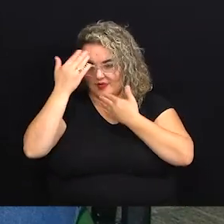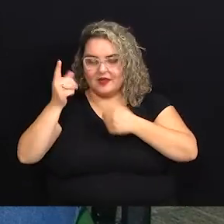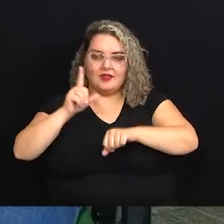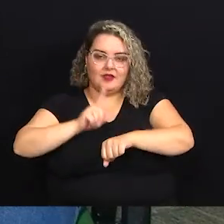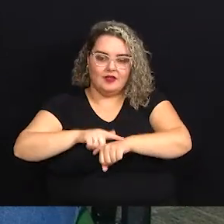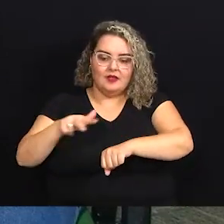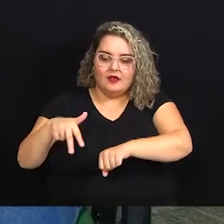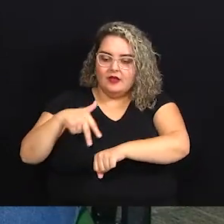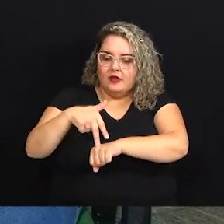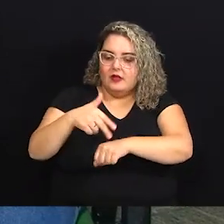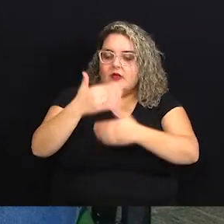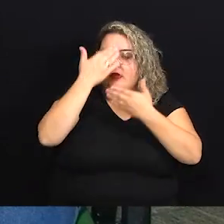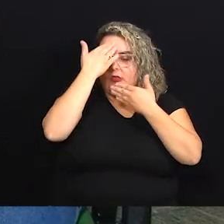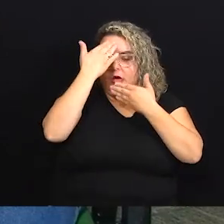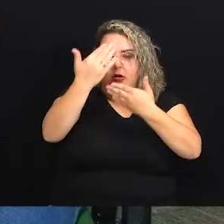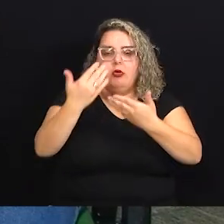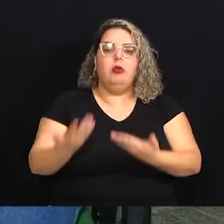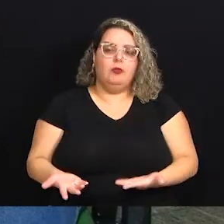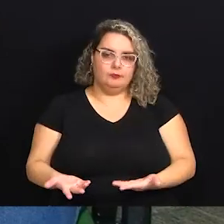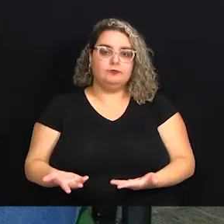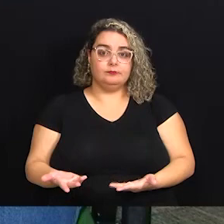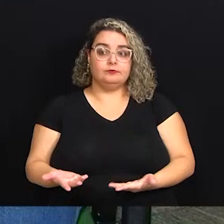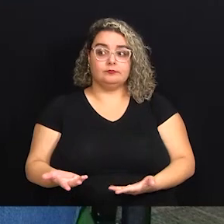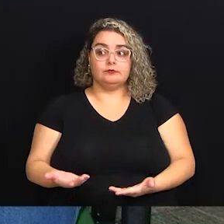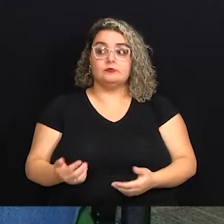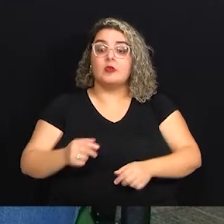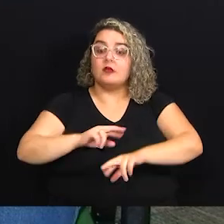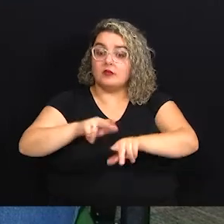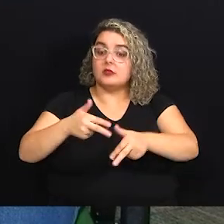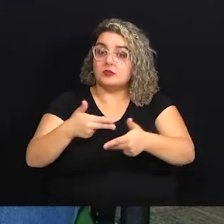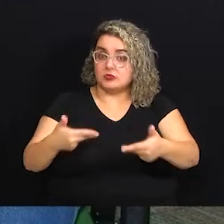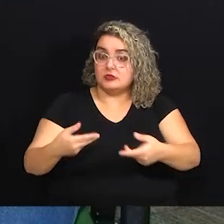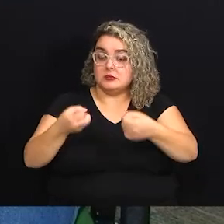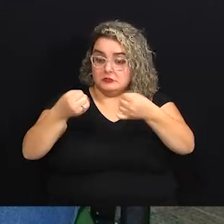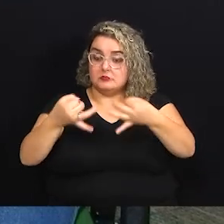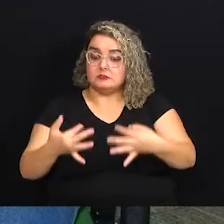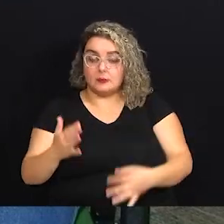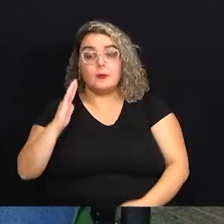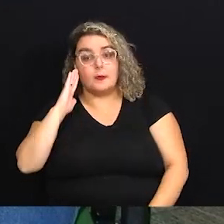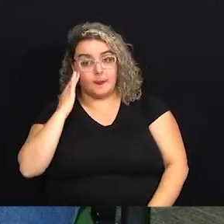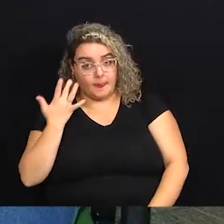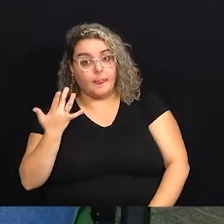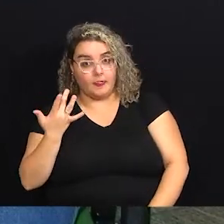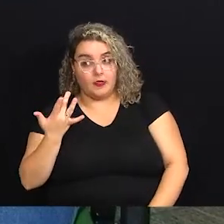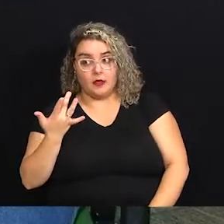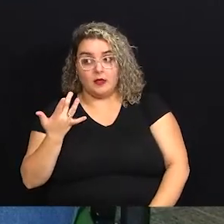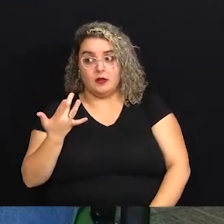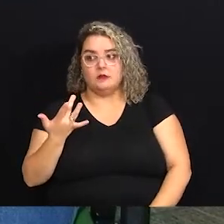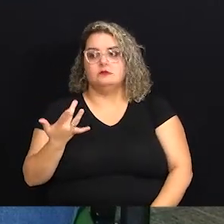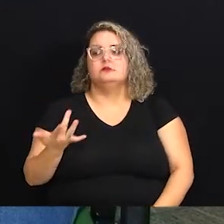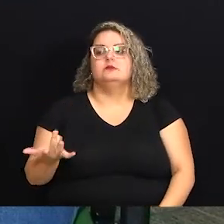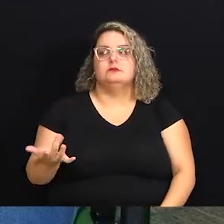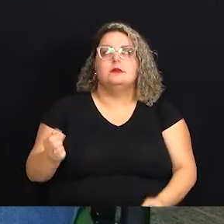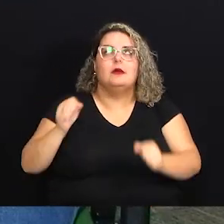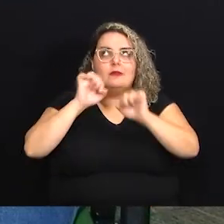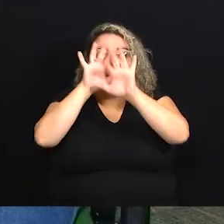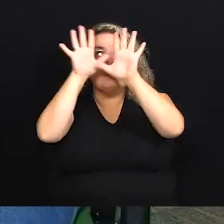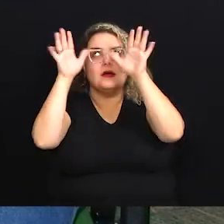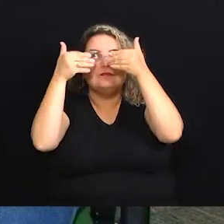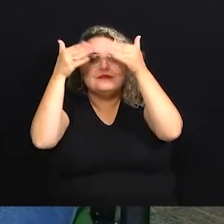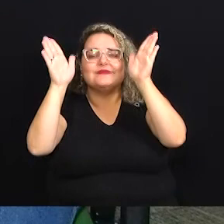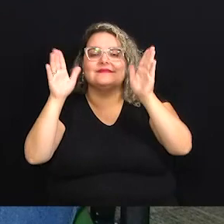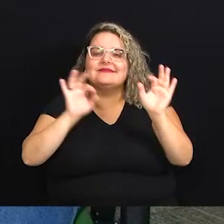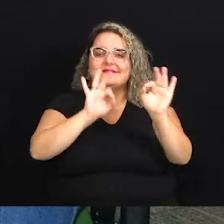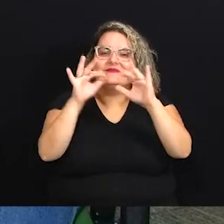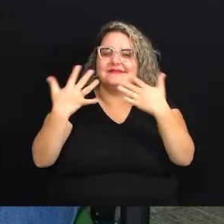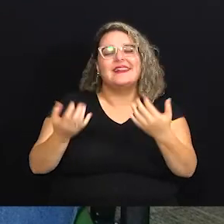Flávia, obrigada pelo seu tempo. Acredito que ficou muita coisa explicada, acho que deu para desanuviar um